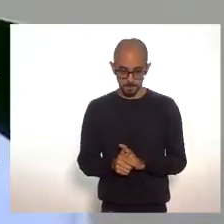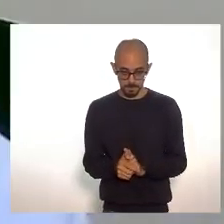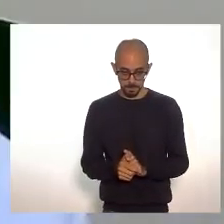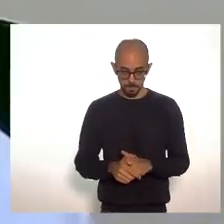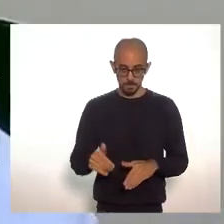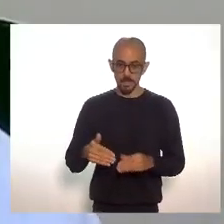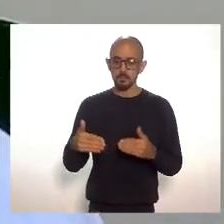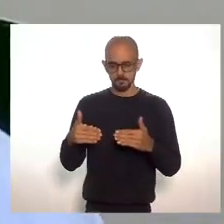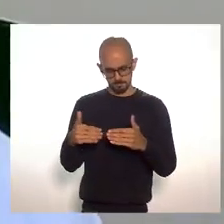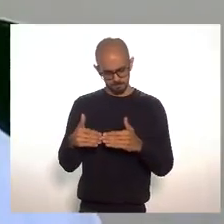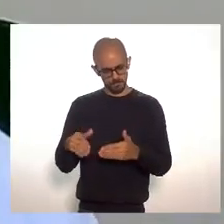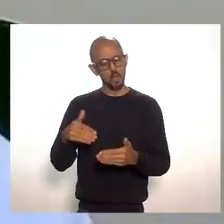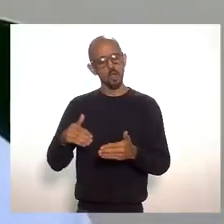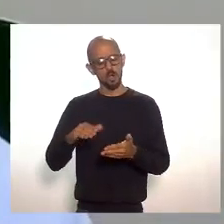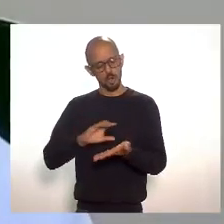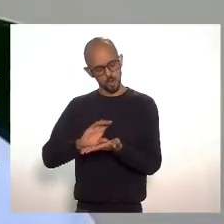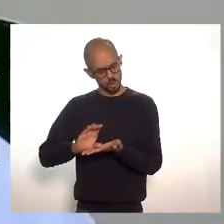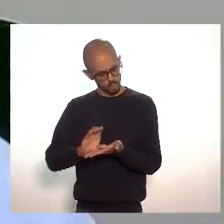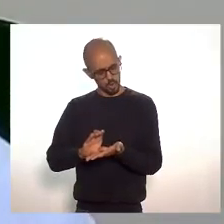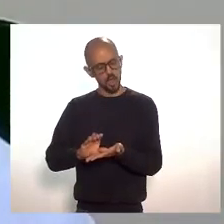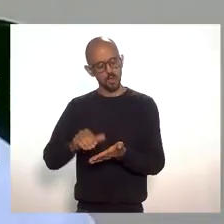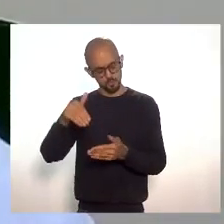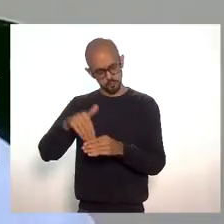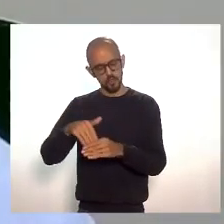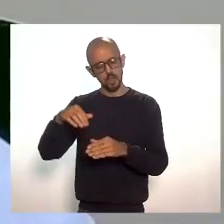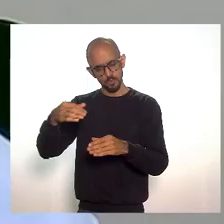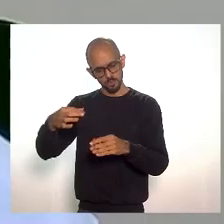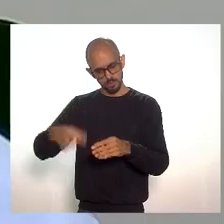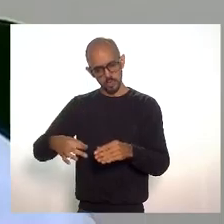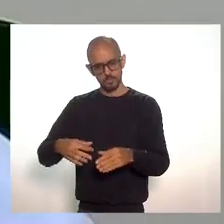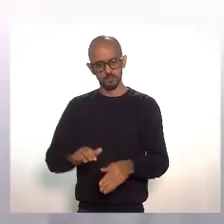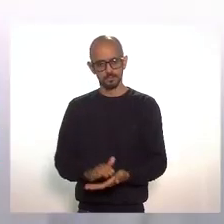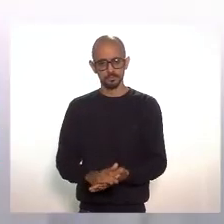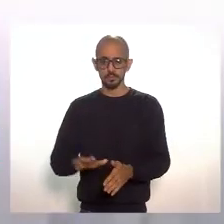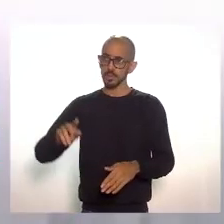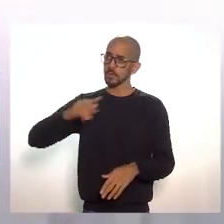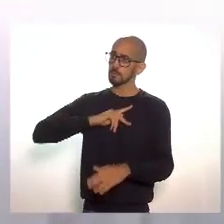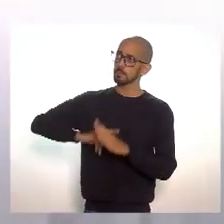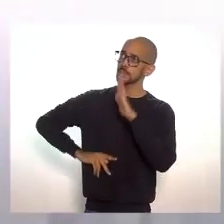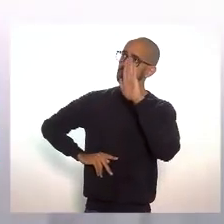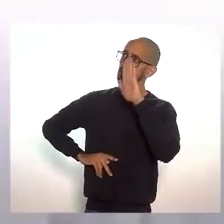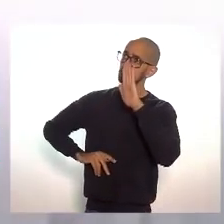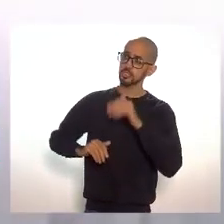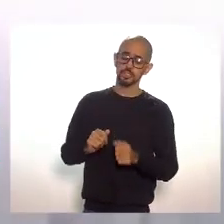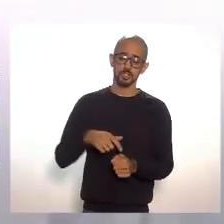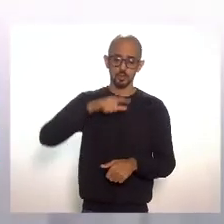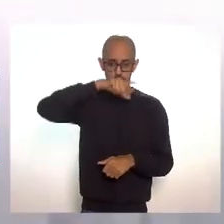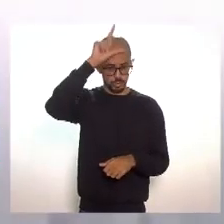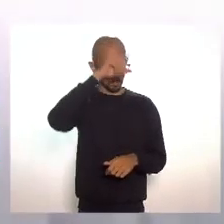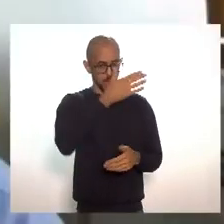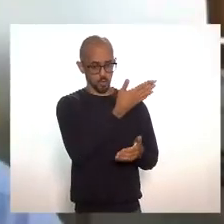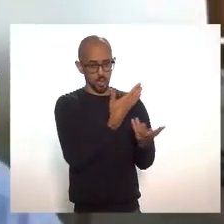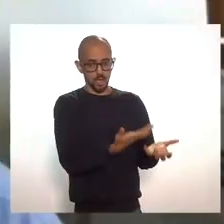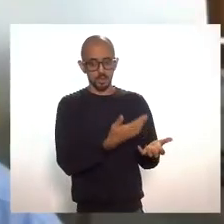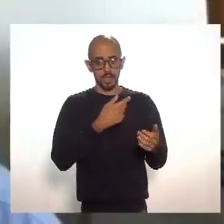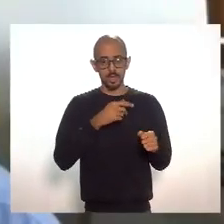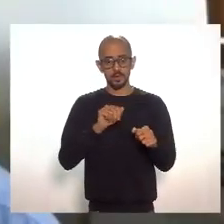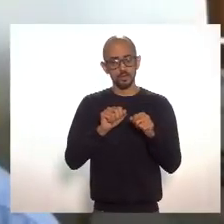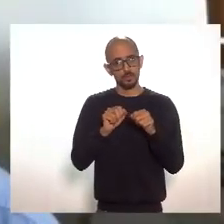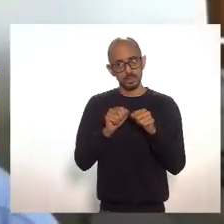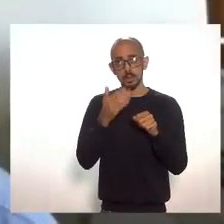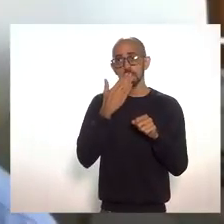Parecer pela constitucionalidade, presidente. Presidente. Pois não, deputado Luiz Paulo. Queria fazer um apelo à